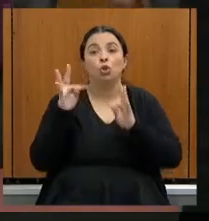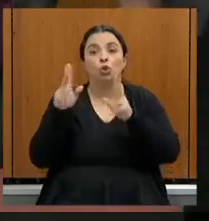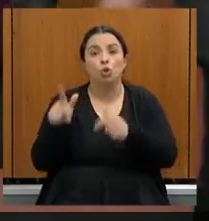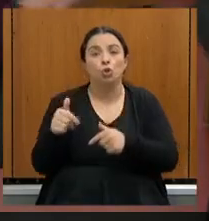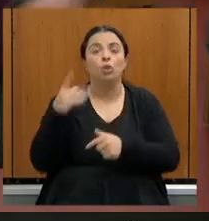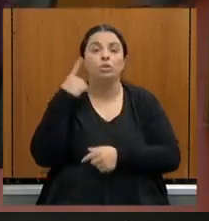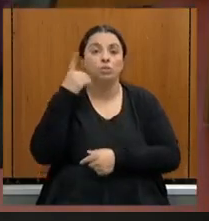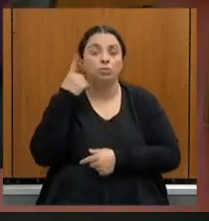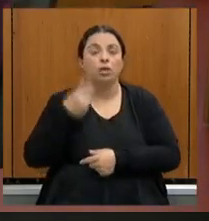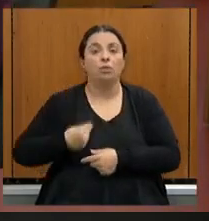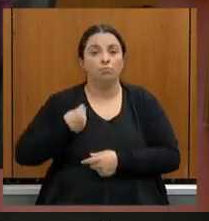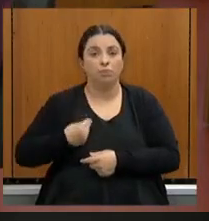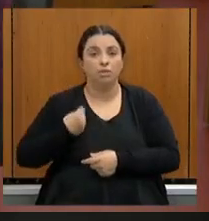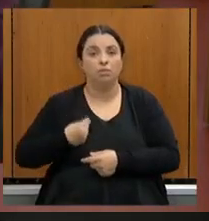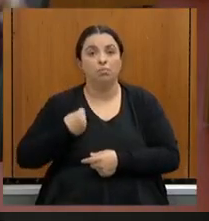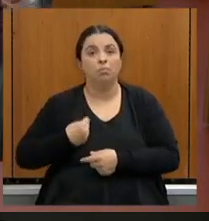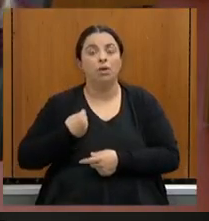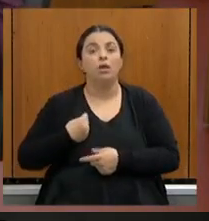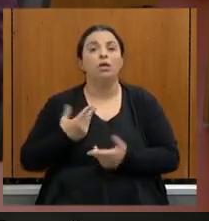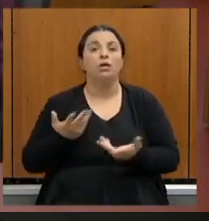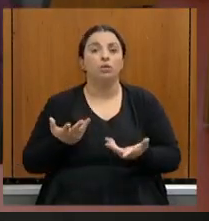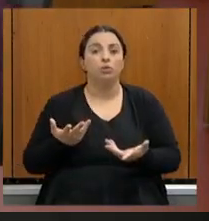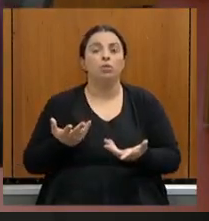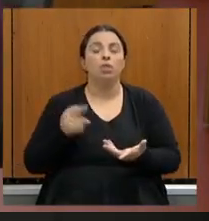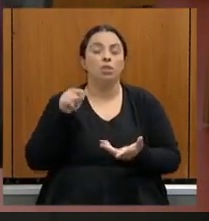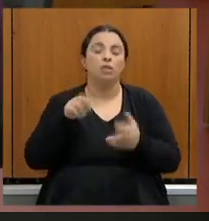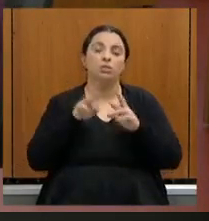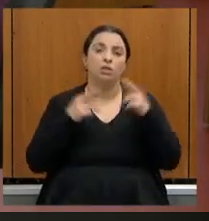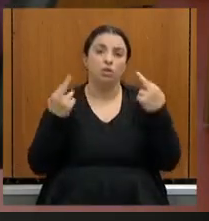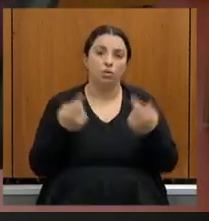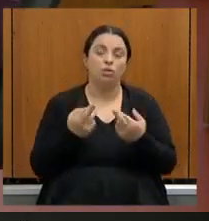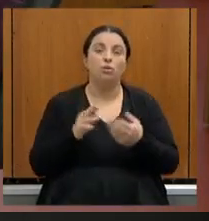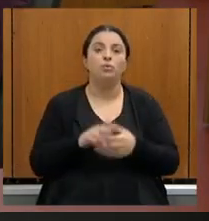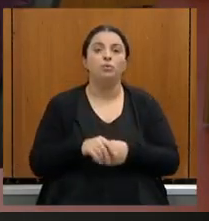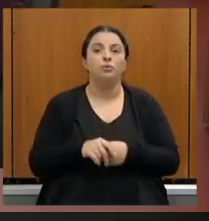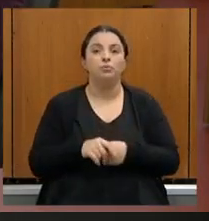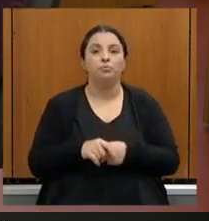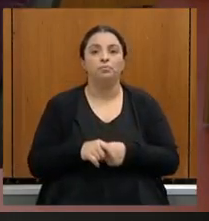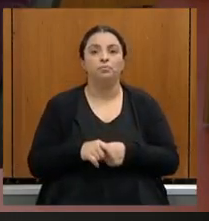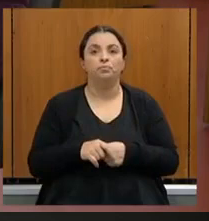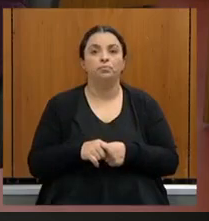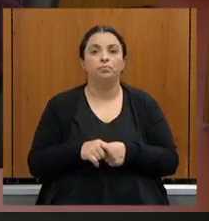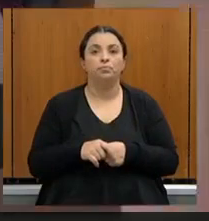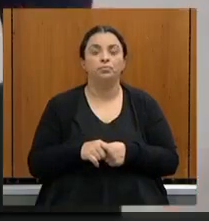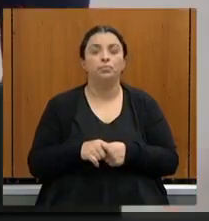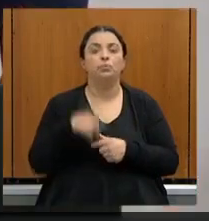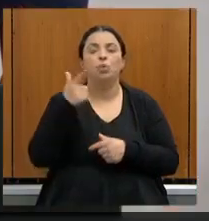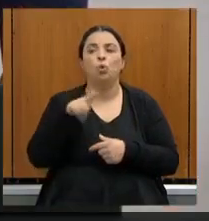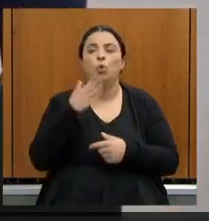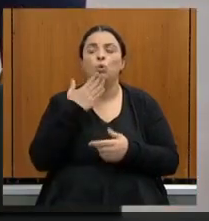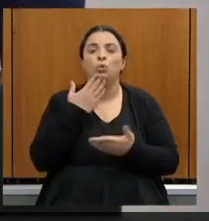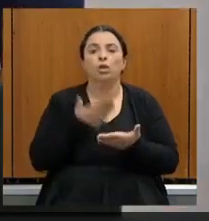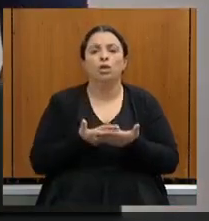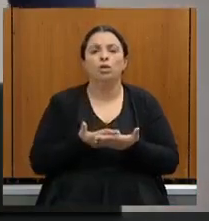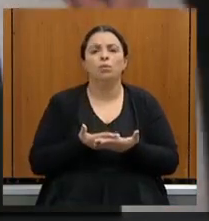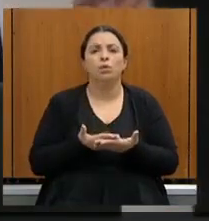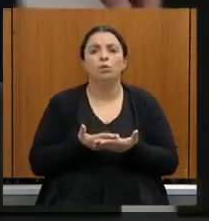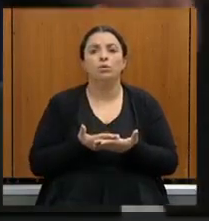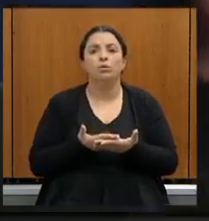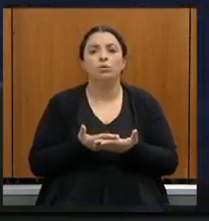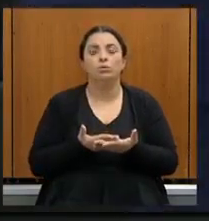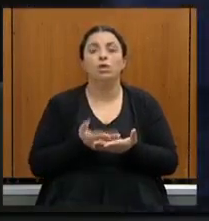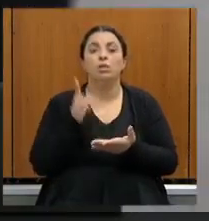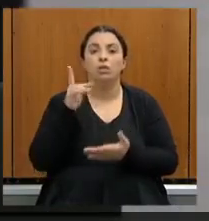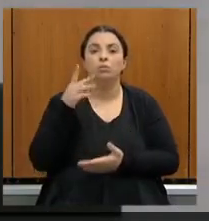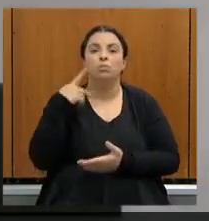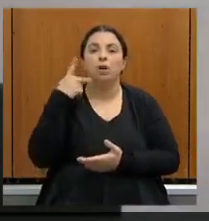relação a participação desta reunião mais um requerimento deste